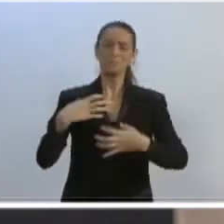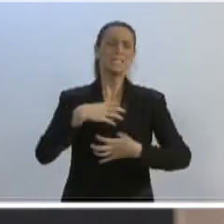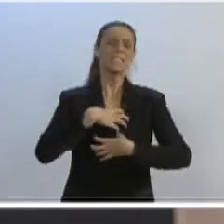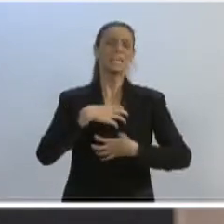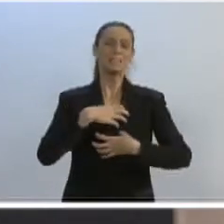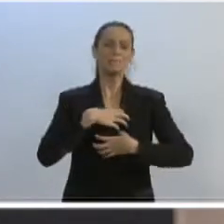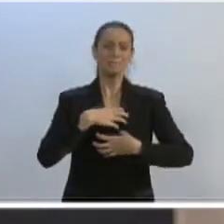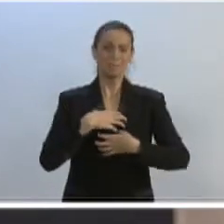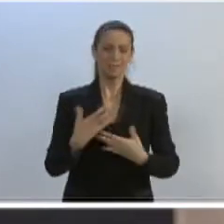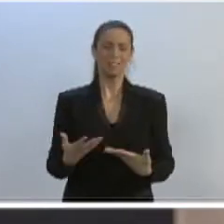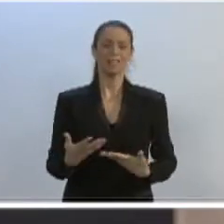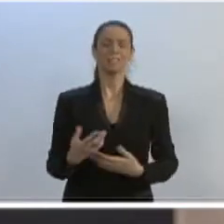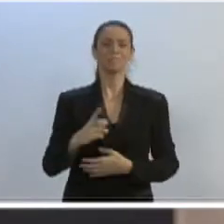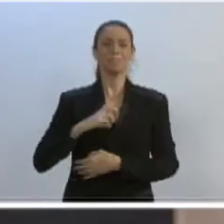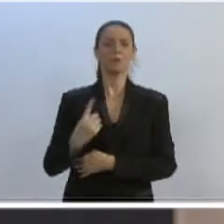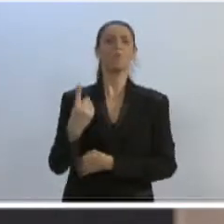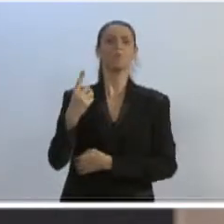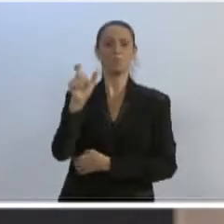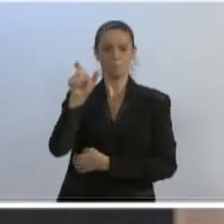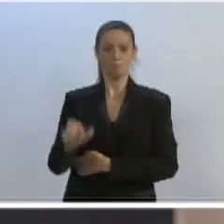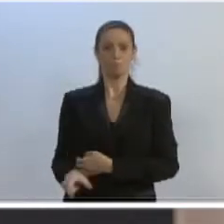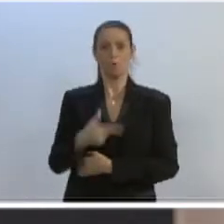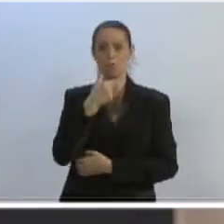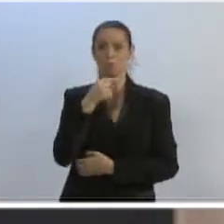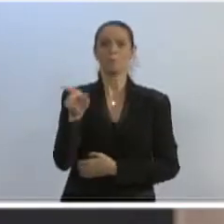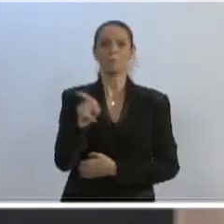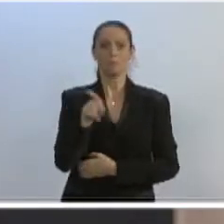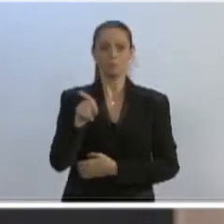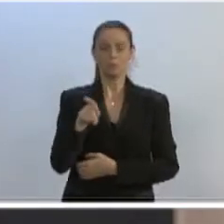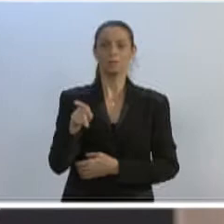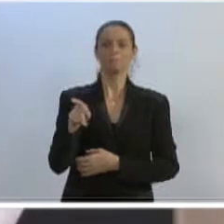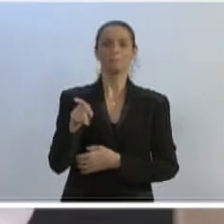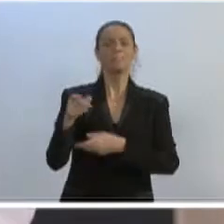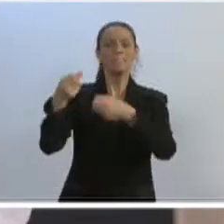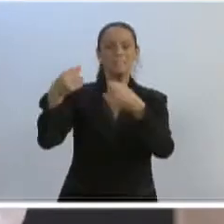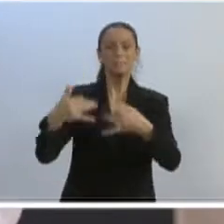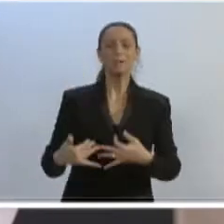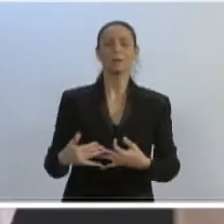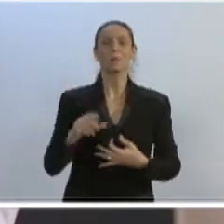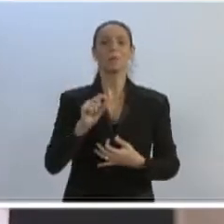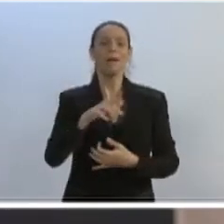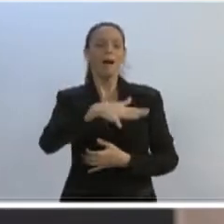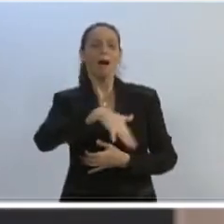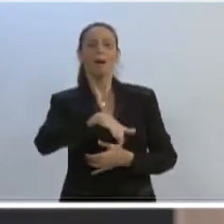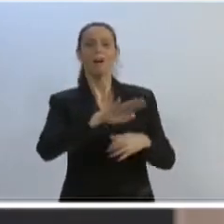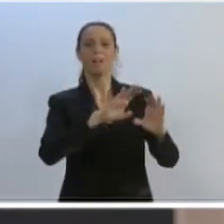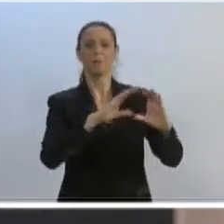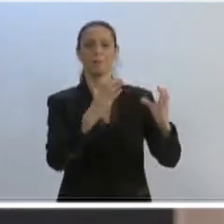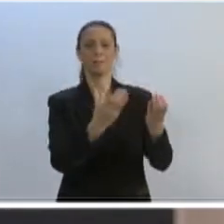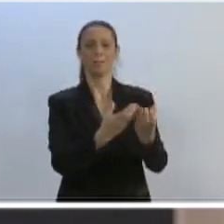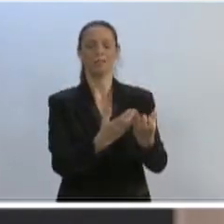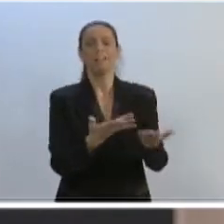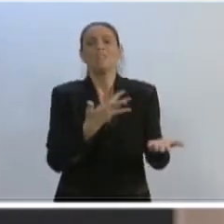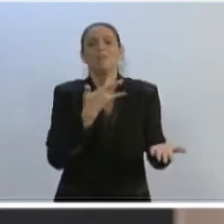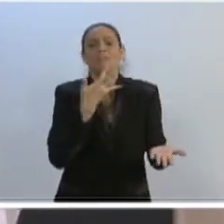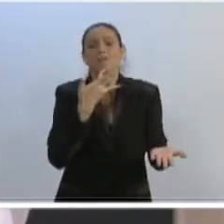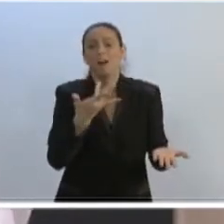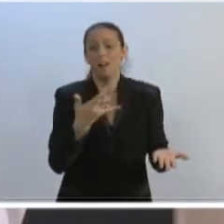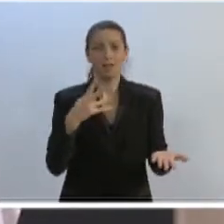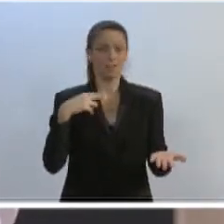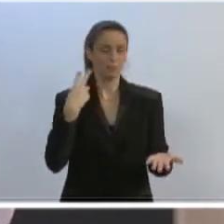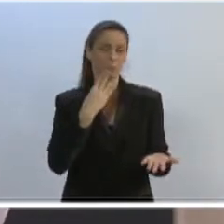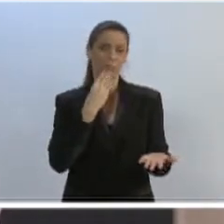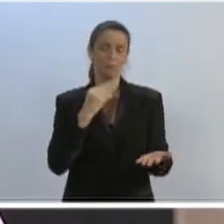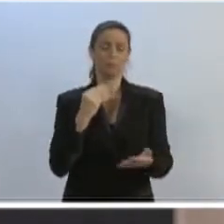o momento em que um professor falou a respeito das comunidades é muito fácil ver do bruno vendedor